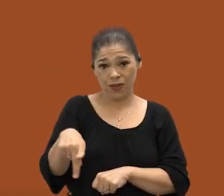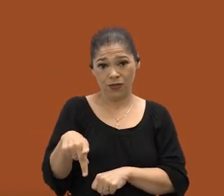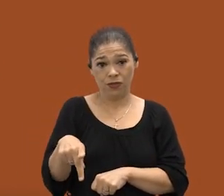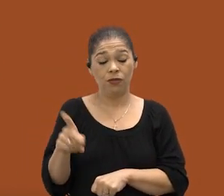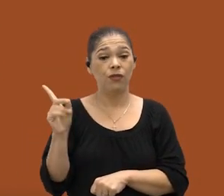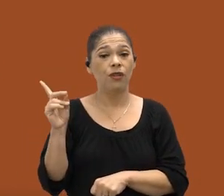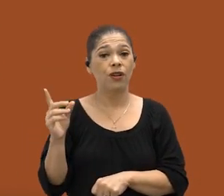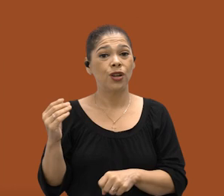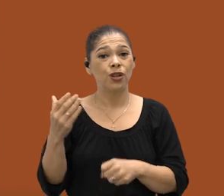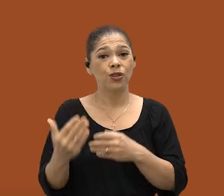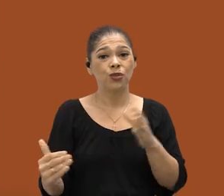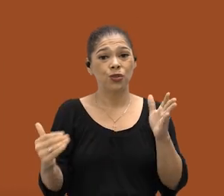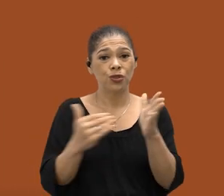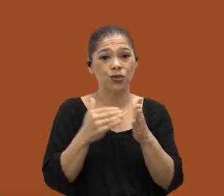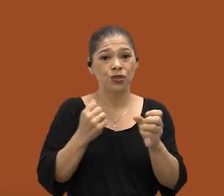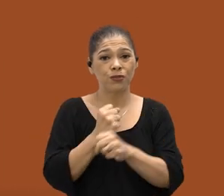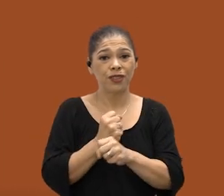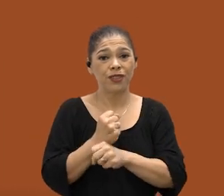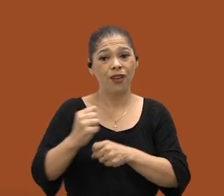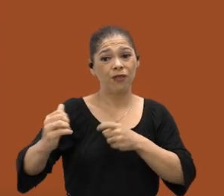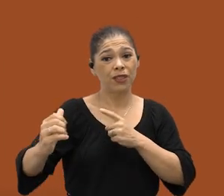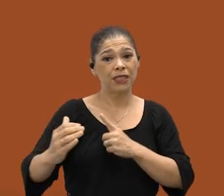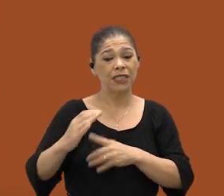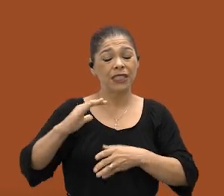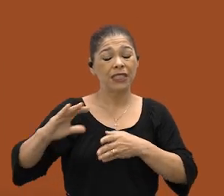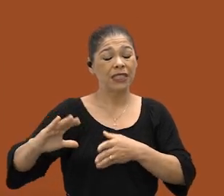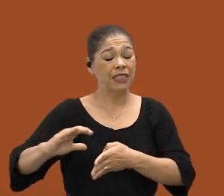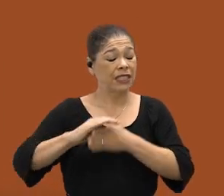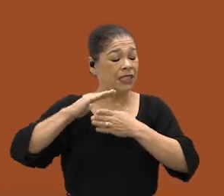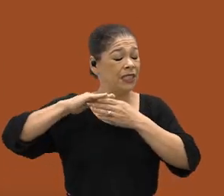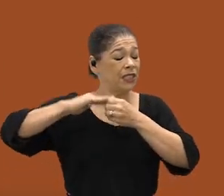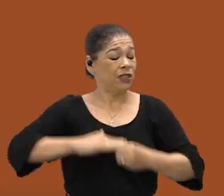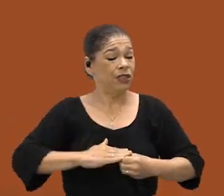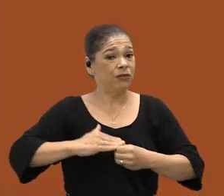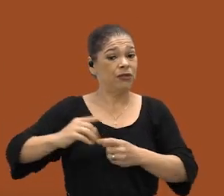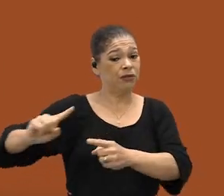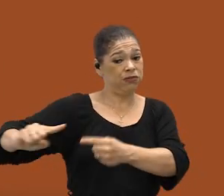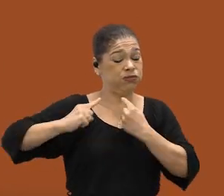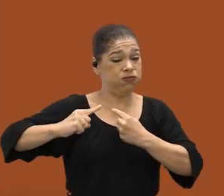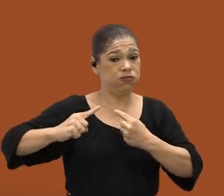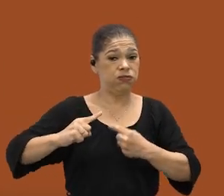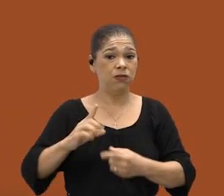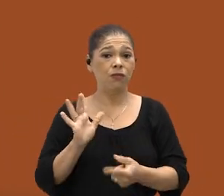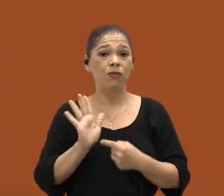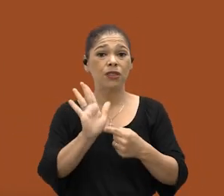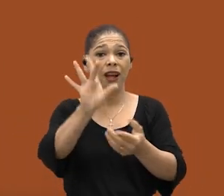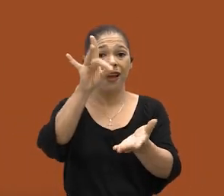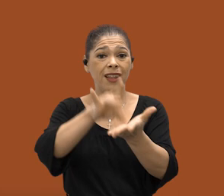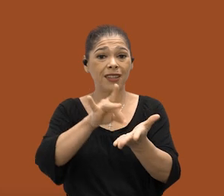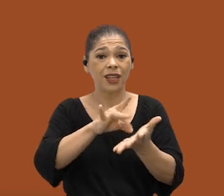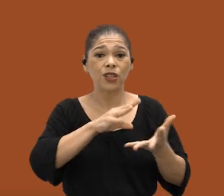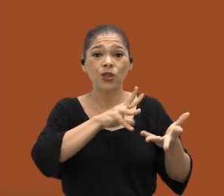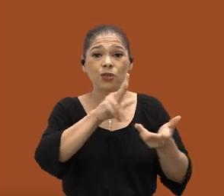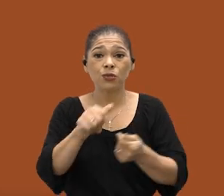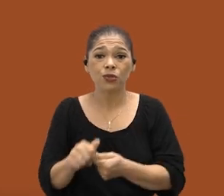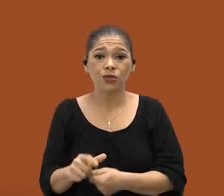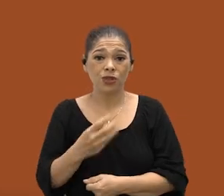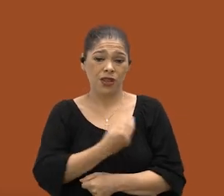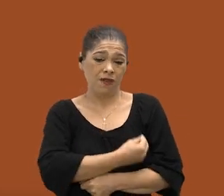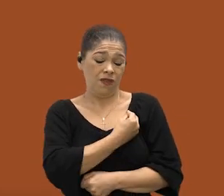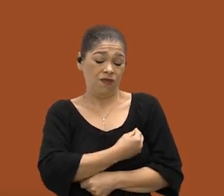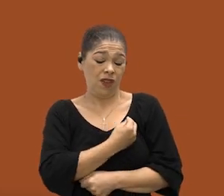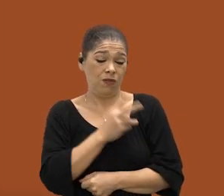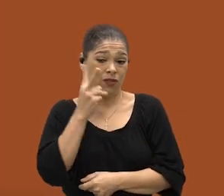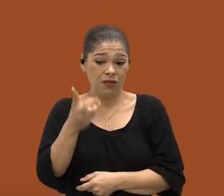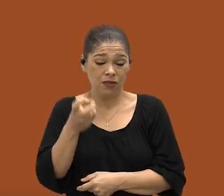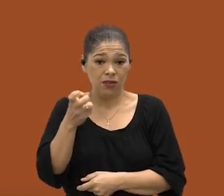professor esses últimos anos nós somos atacados nessa carta né então você mostrar uma realidade do mundo aquela que